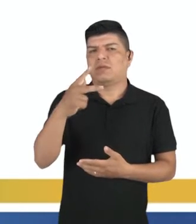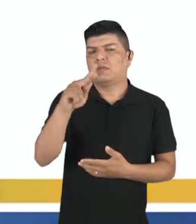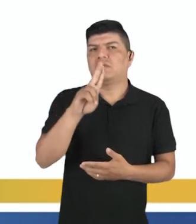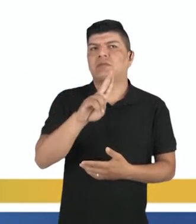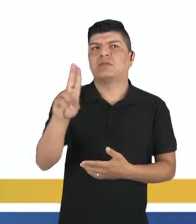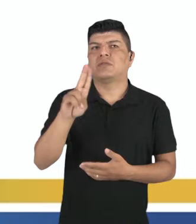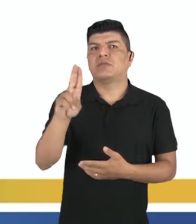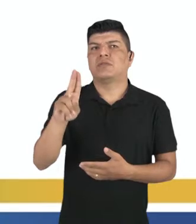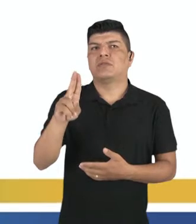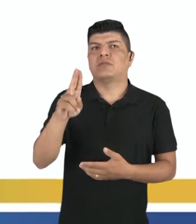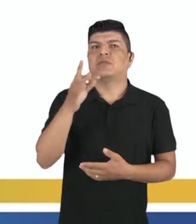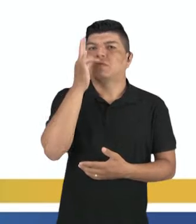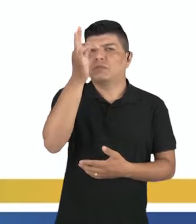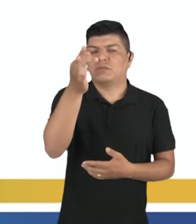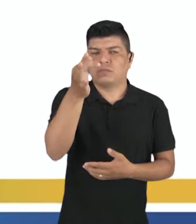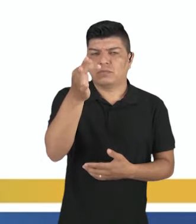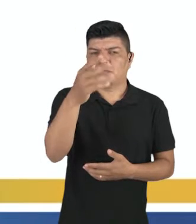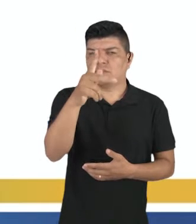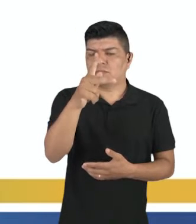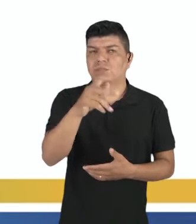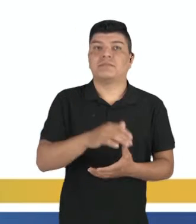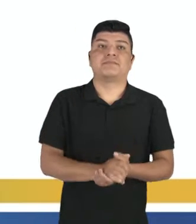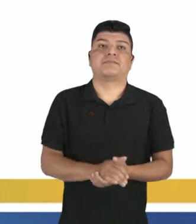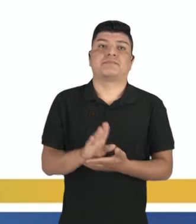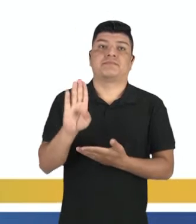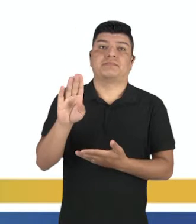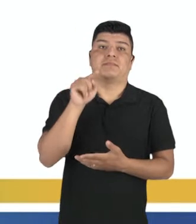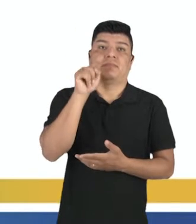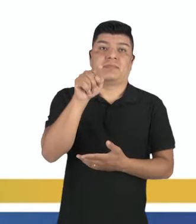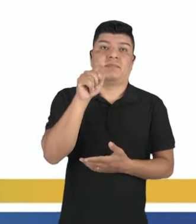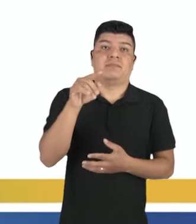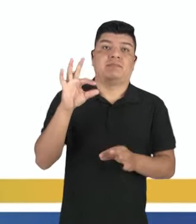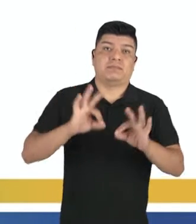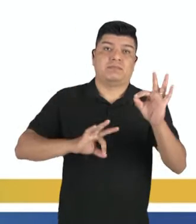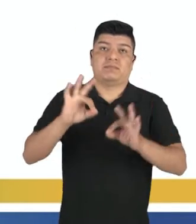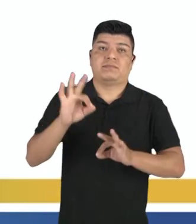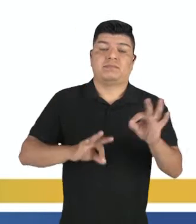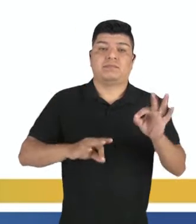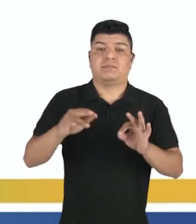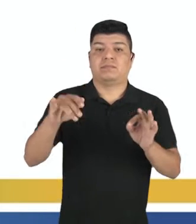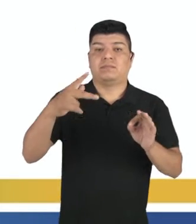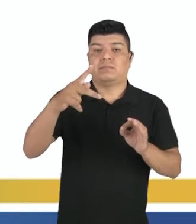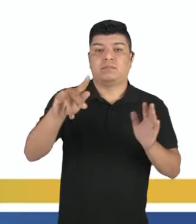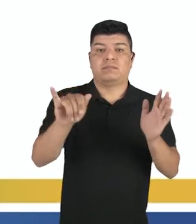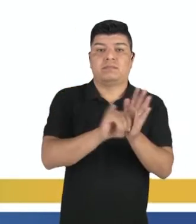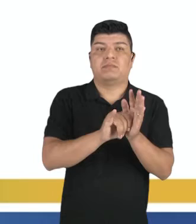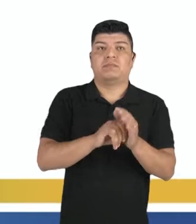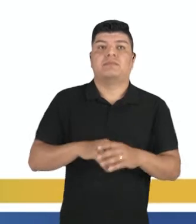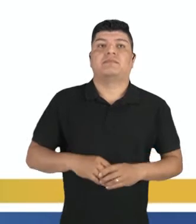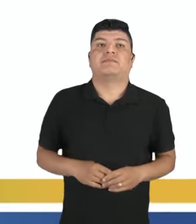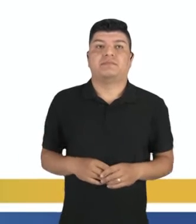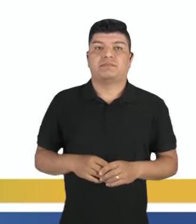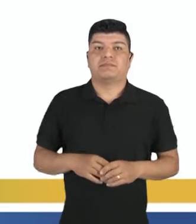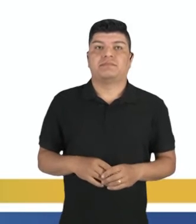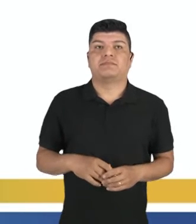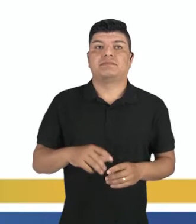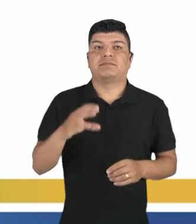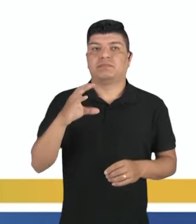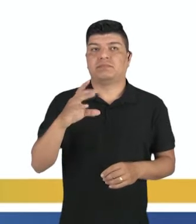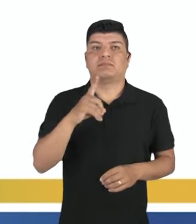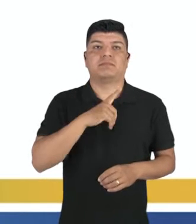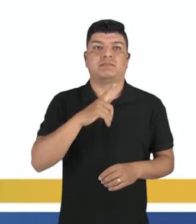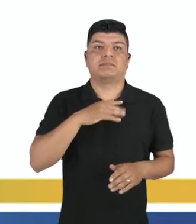define seu destino. B. É você quem constrói a sua identidade. C. Existe